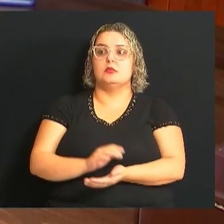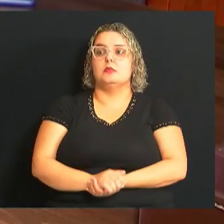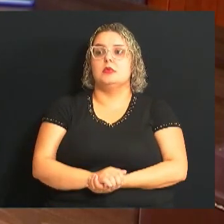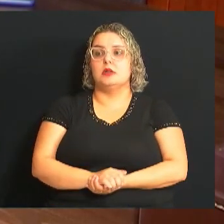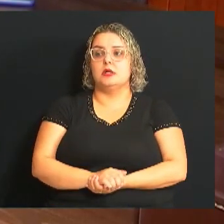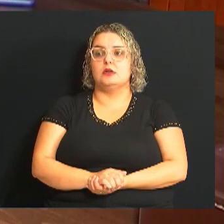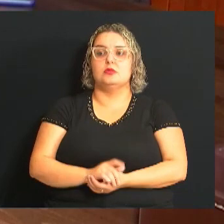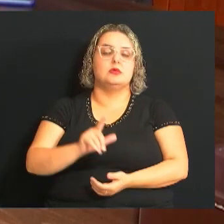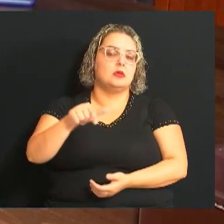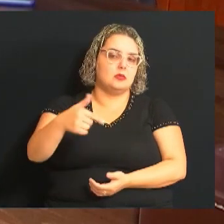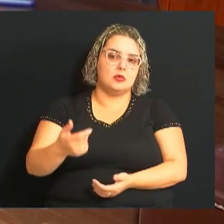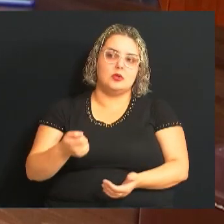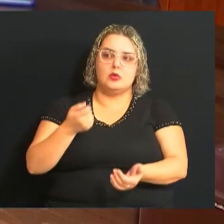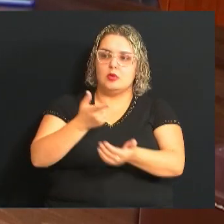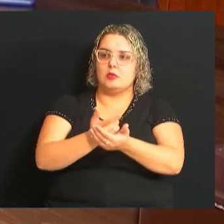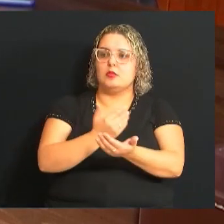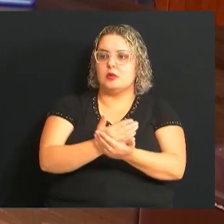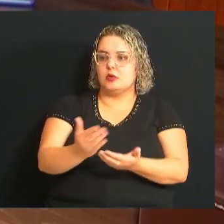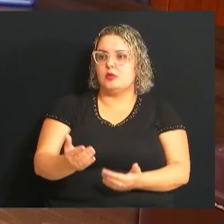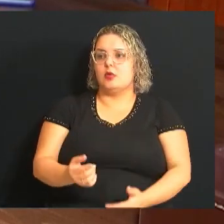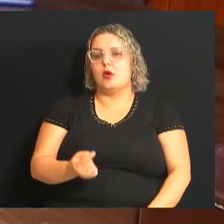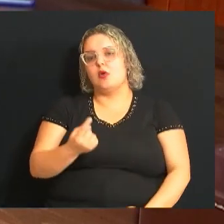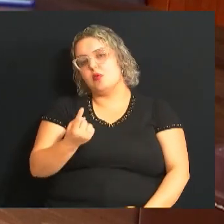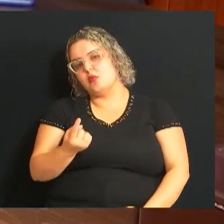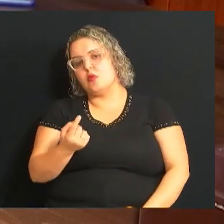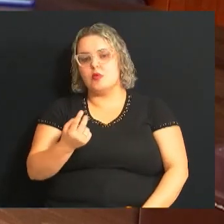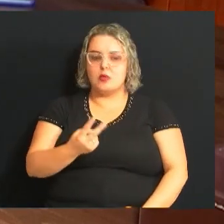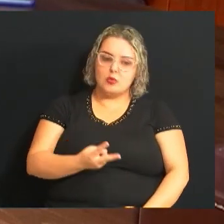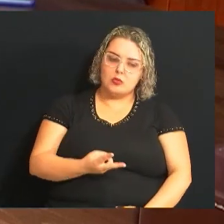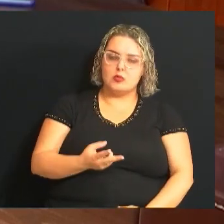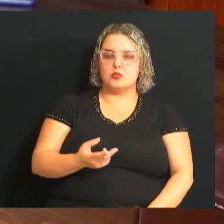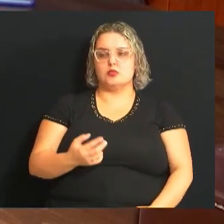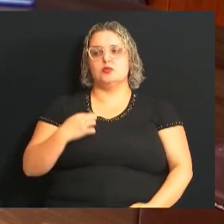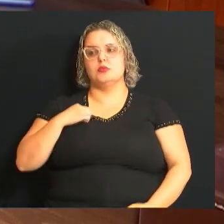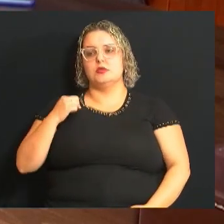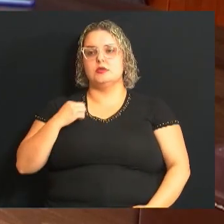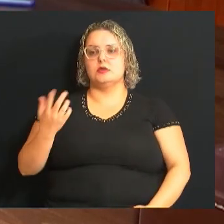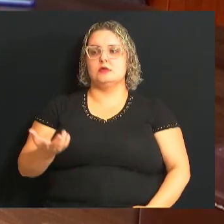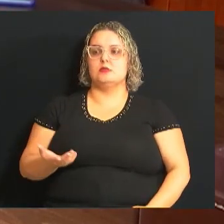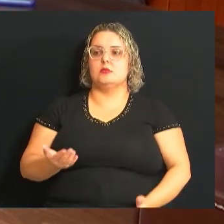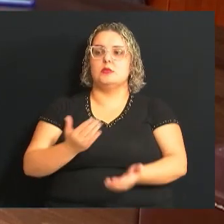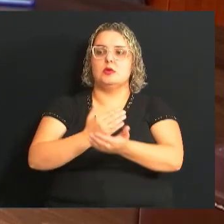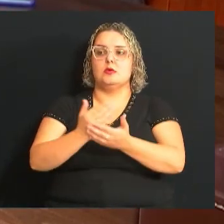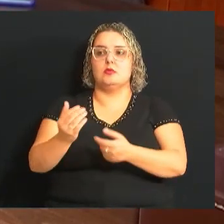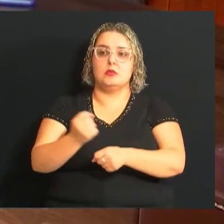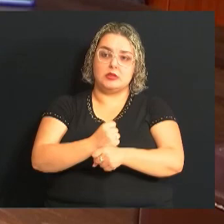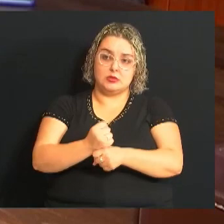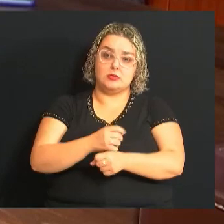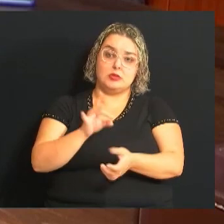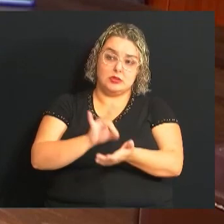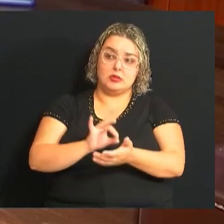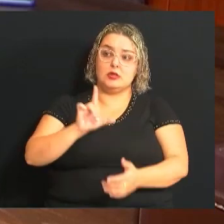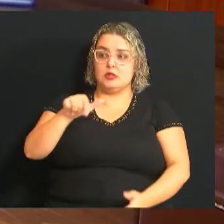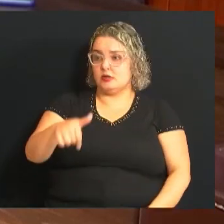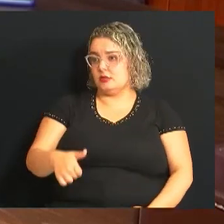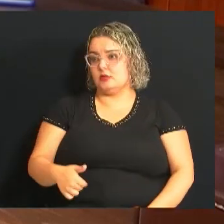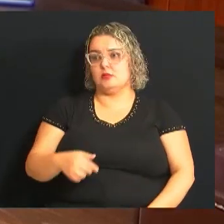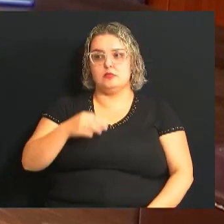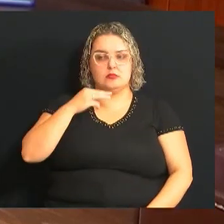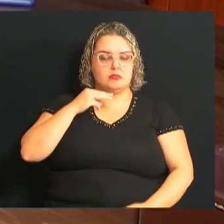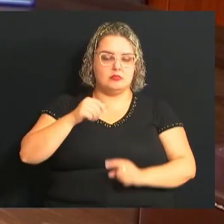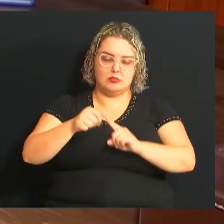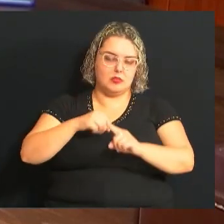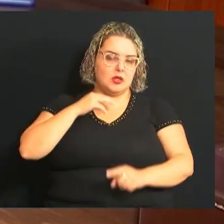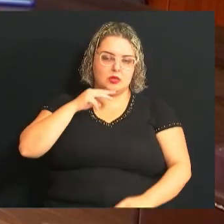comprar agora no início do ano, compra só algumas peças, né? Para início do ano mesmo, e depois em março, abril,